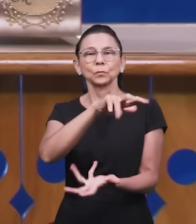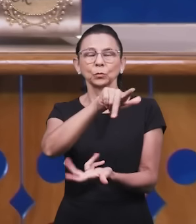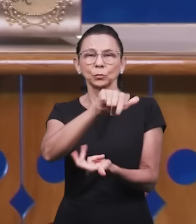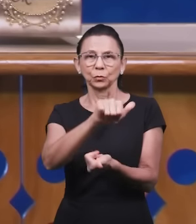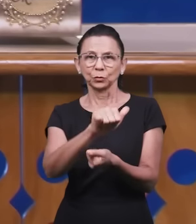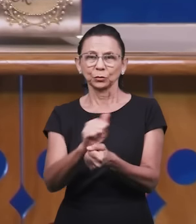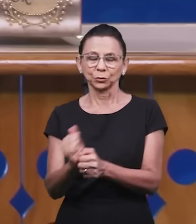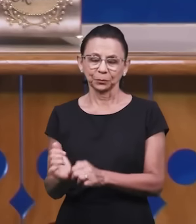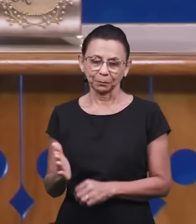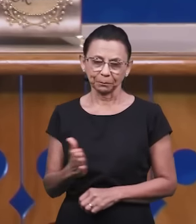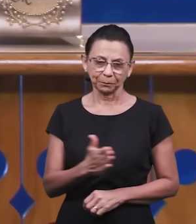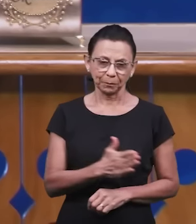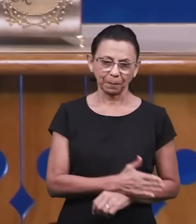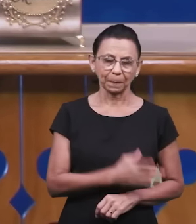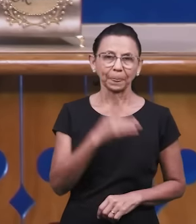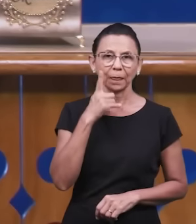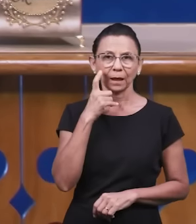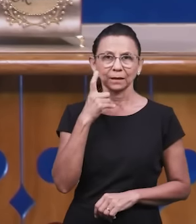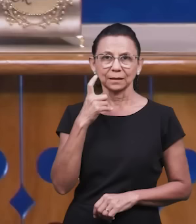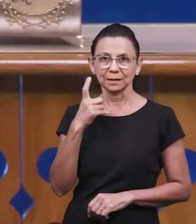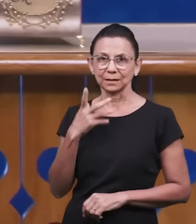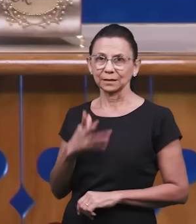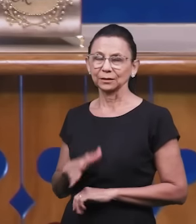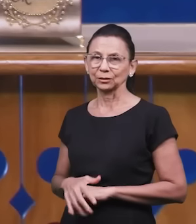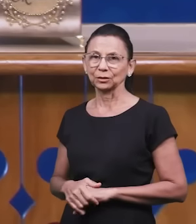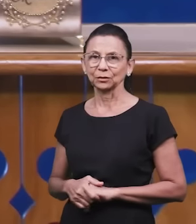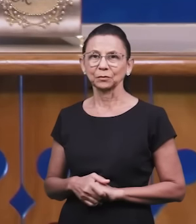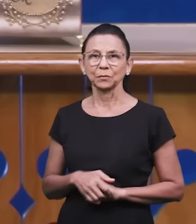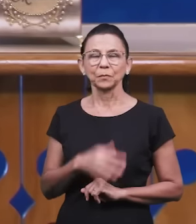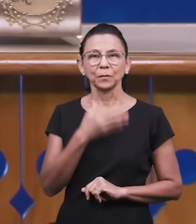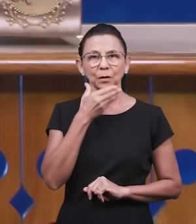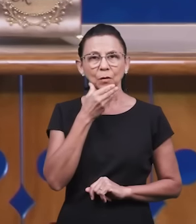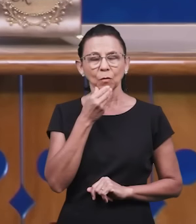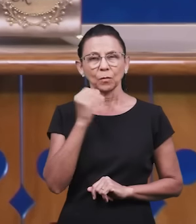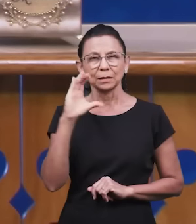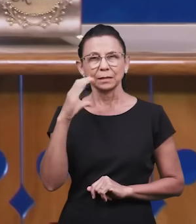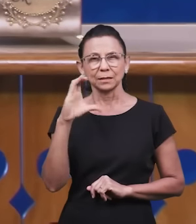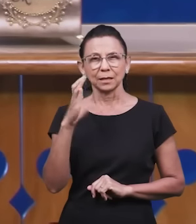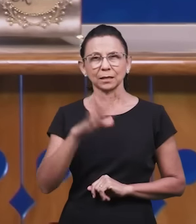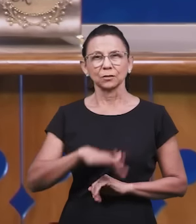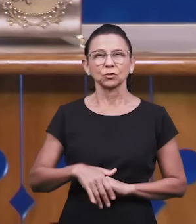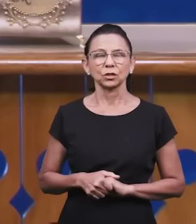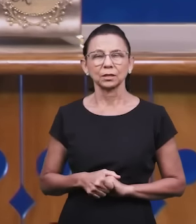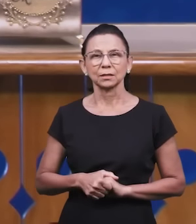Há uma citação muito interessante aqui desse cientista, Max Planck, viveu em